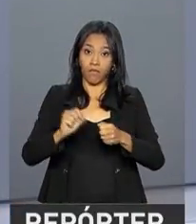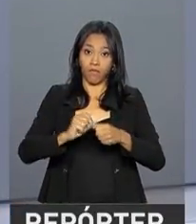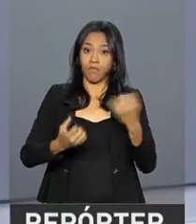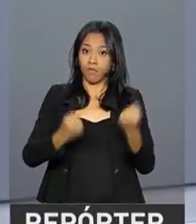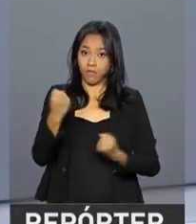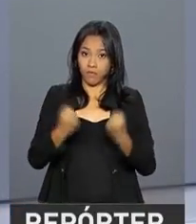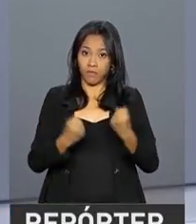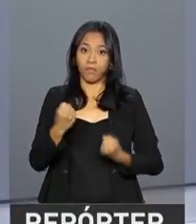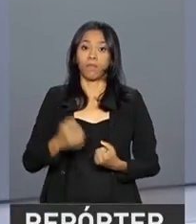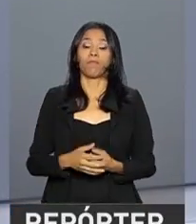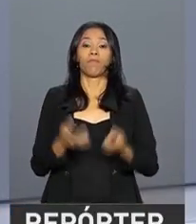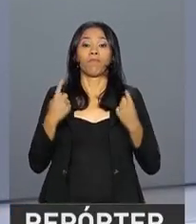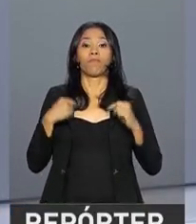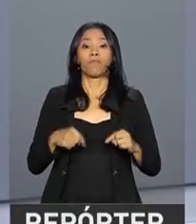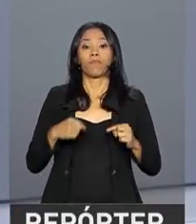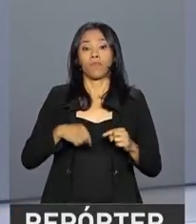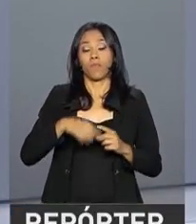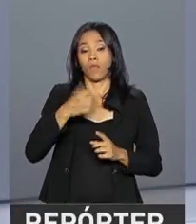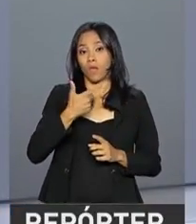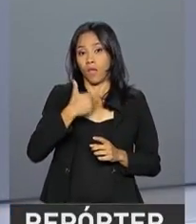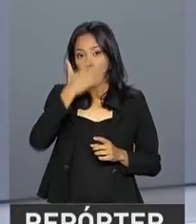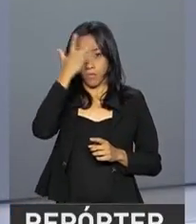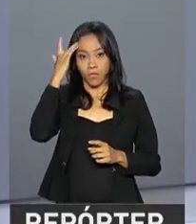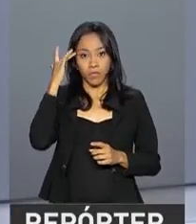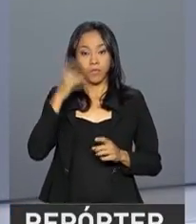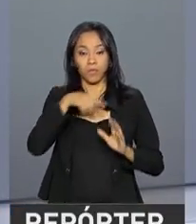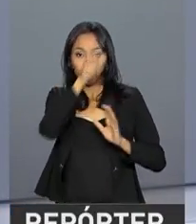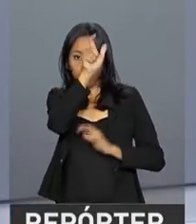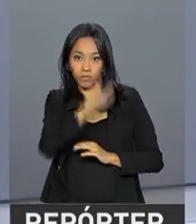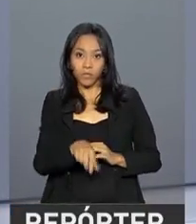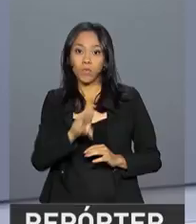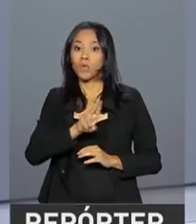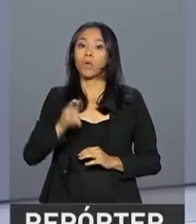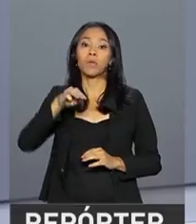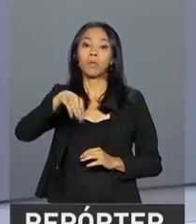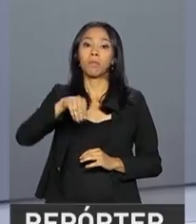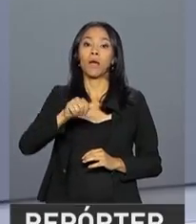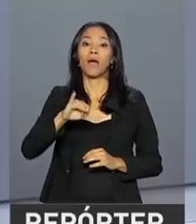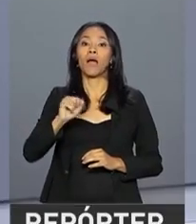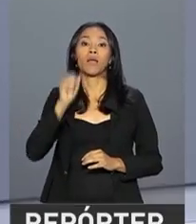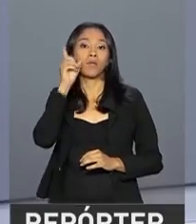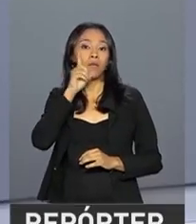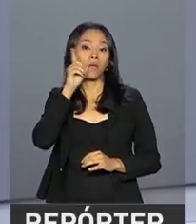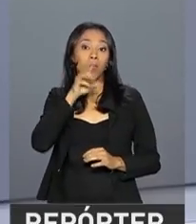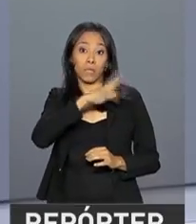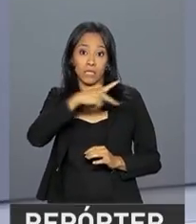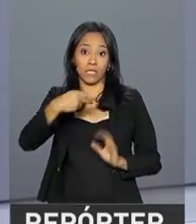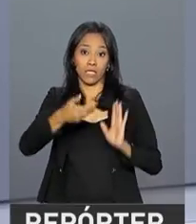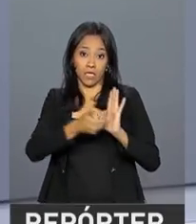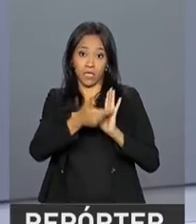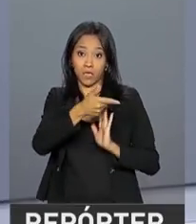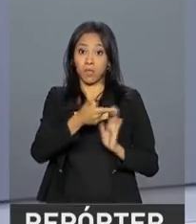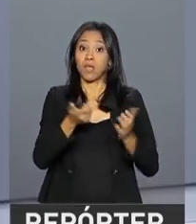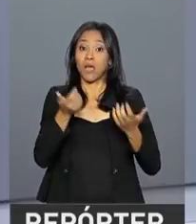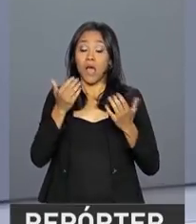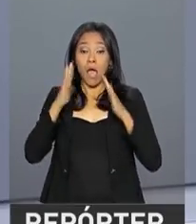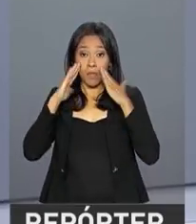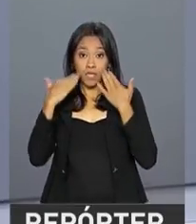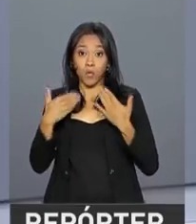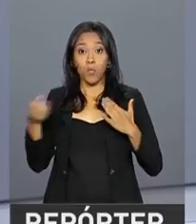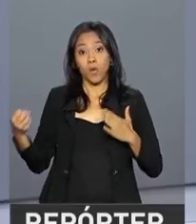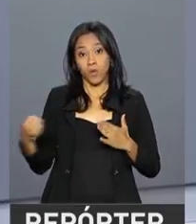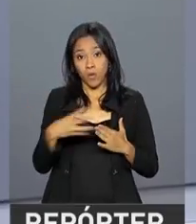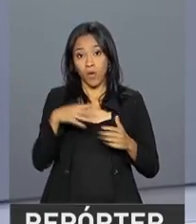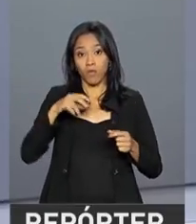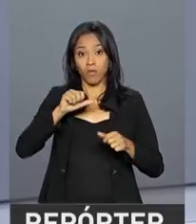o relator da reforma da previdência na câmara deputado arthur maia apresentou nesta quarta feira uma nova versão do texto sobre